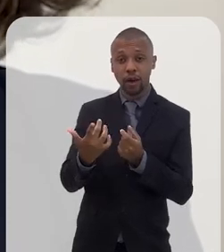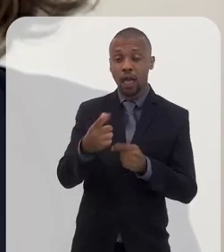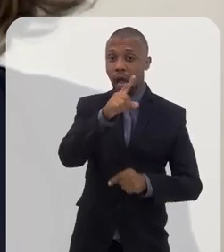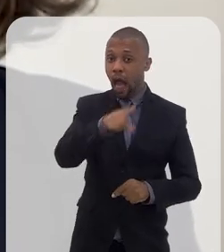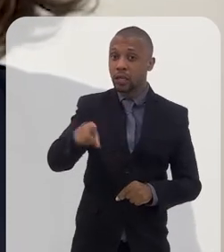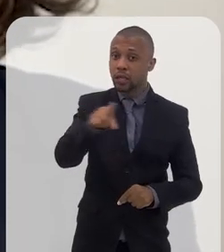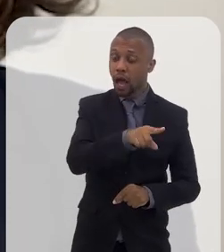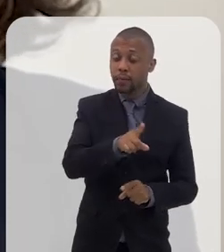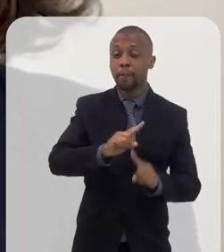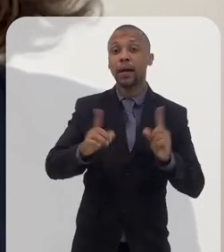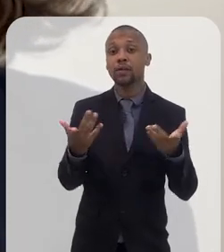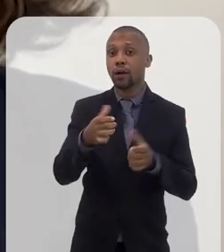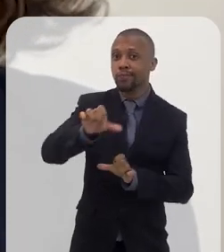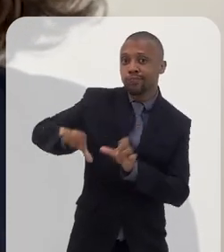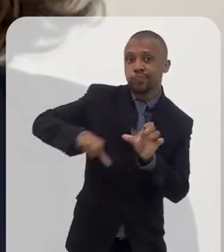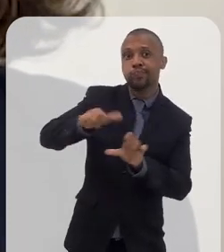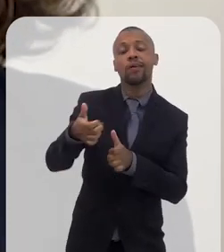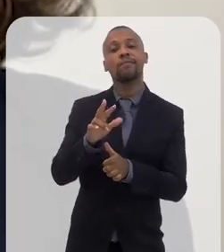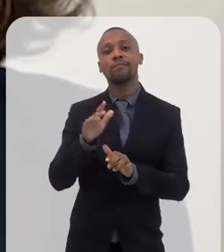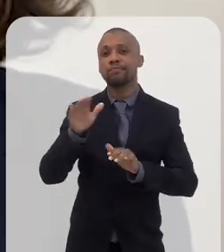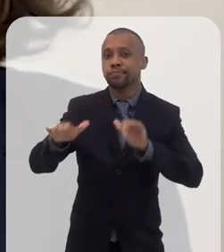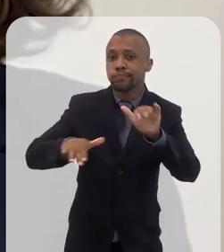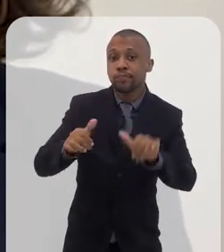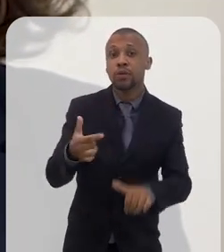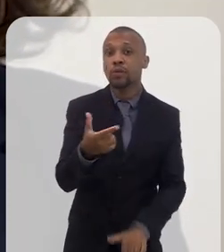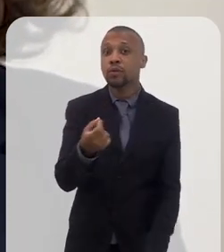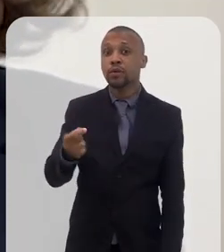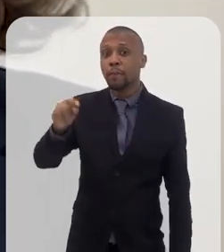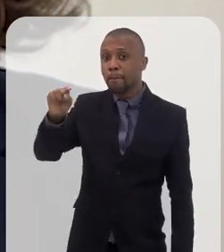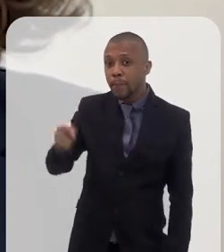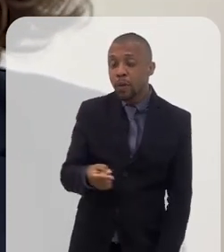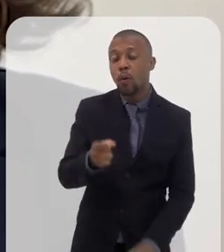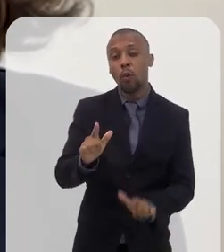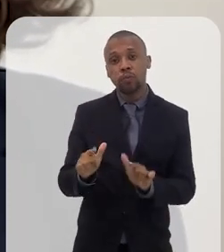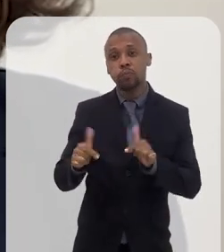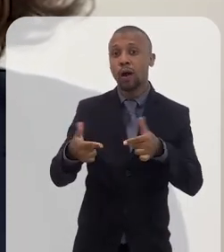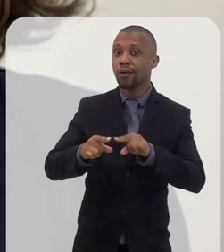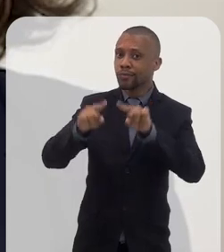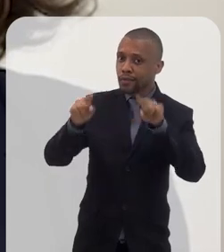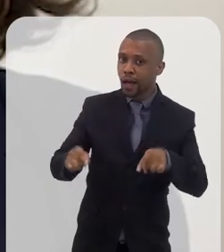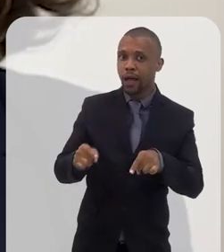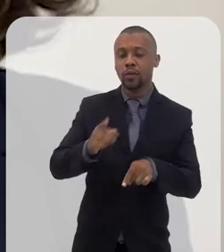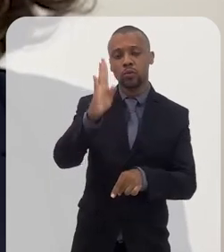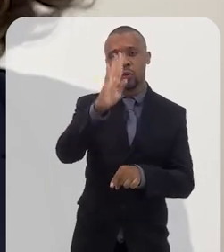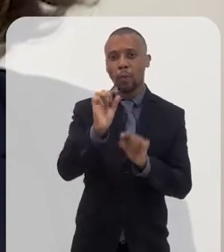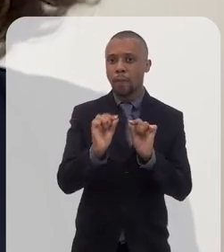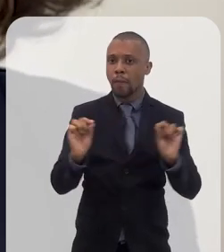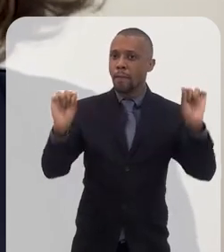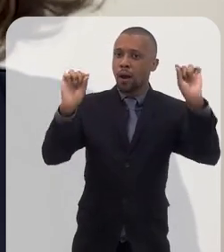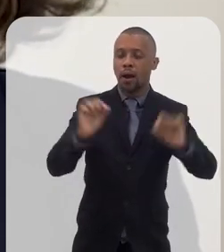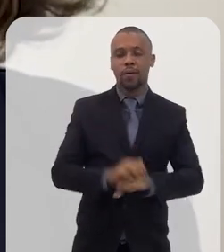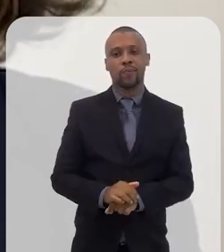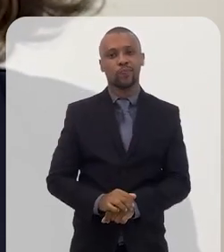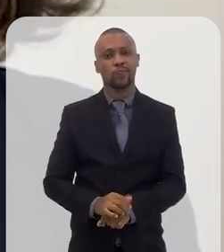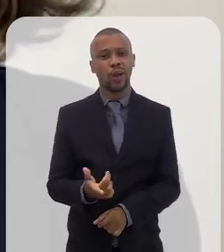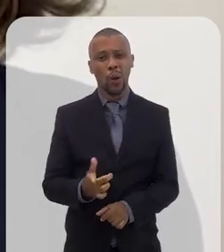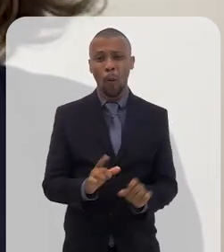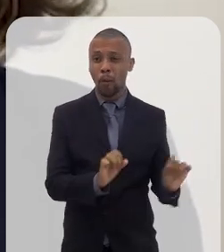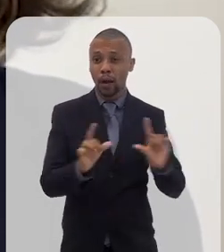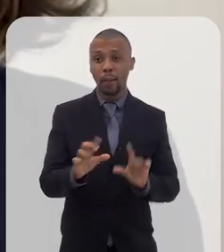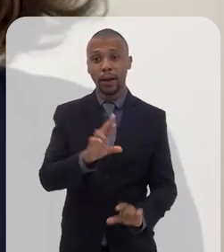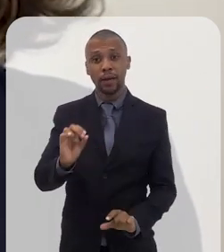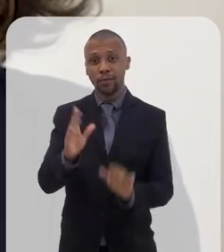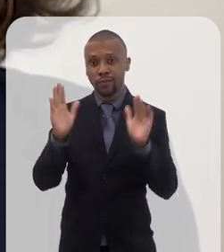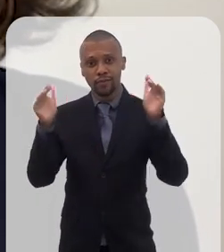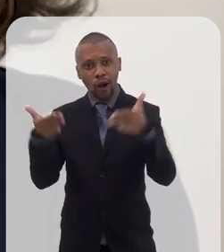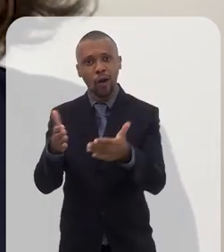foi adiado, mas agora está estruturado e vai mobilizar quase 200 mil agentes recenseadores em todo o território nacional. No Rio